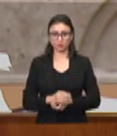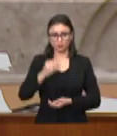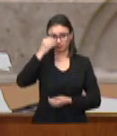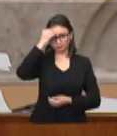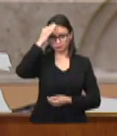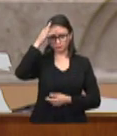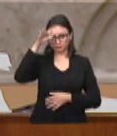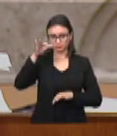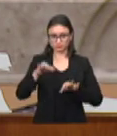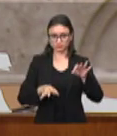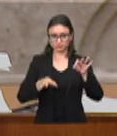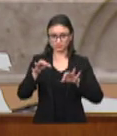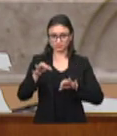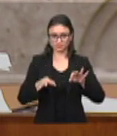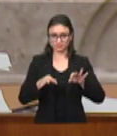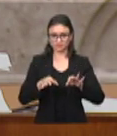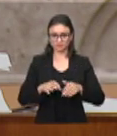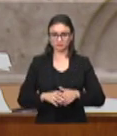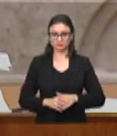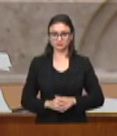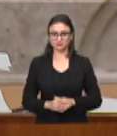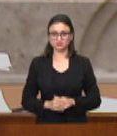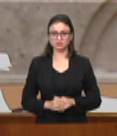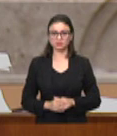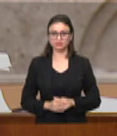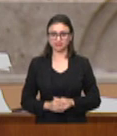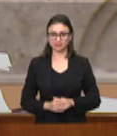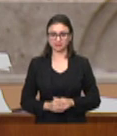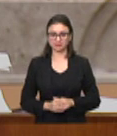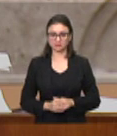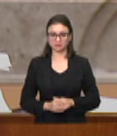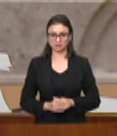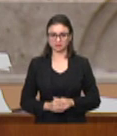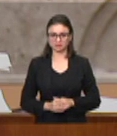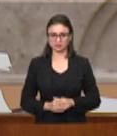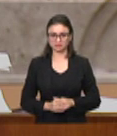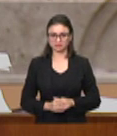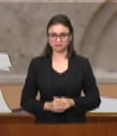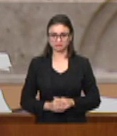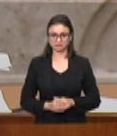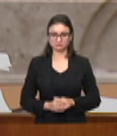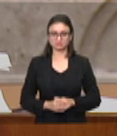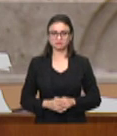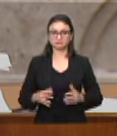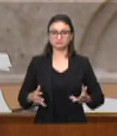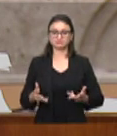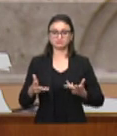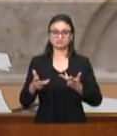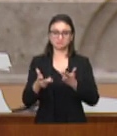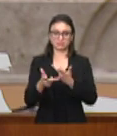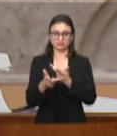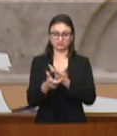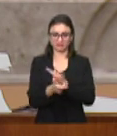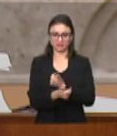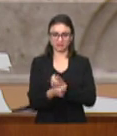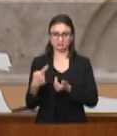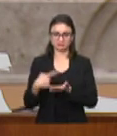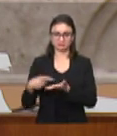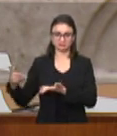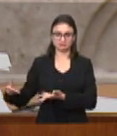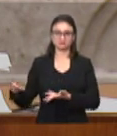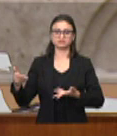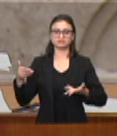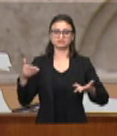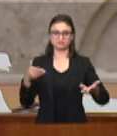jurídico profundo e pela visão humanista aplicada ao direito penal, qualidade que lhe valeram um convite para